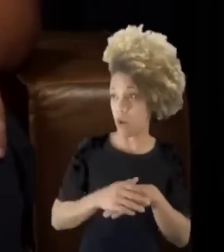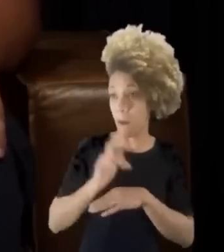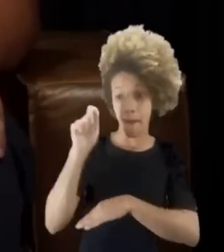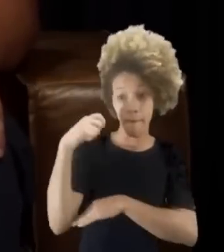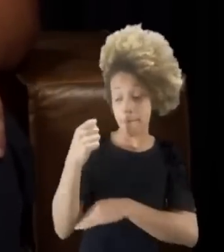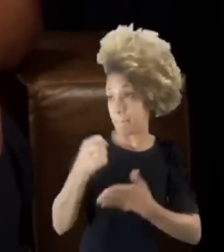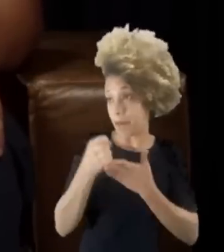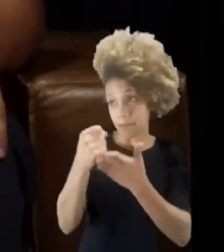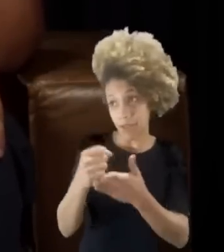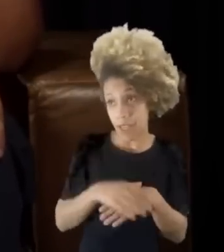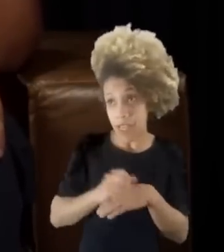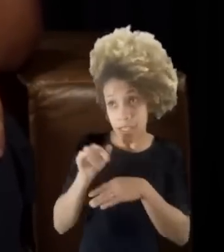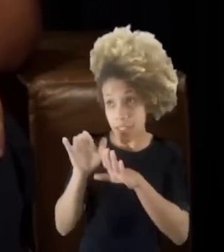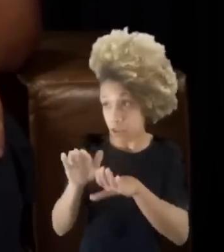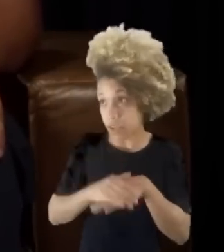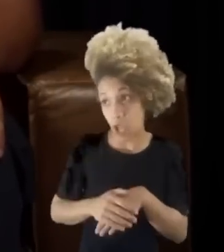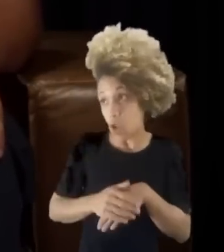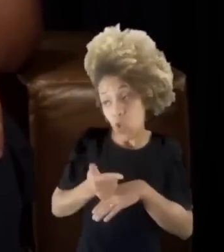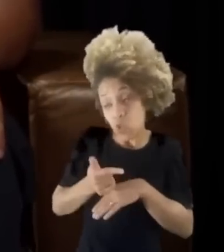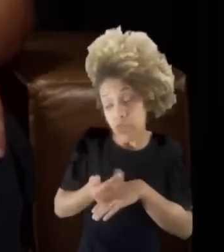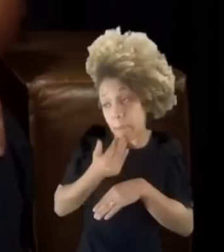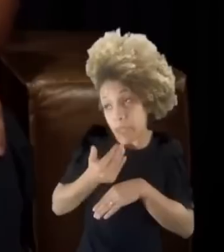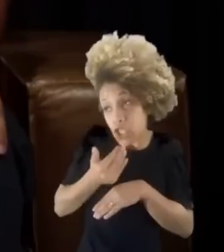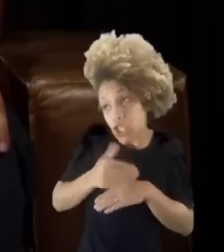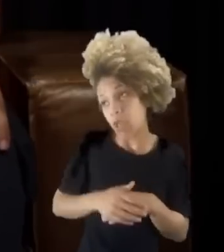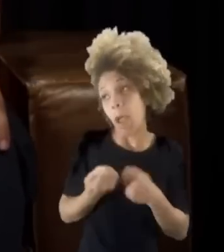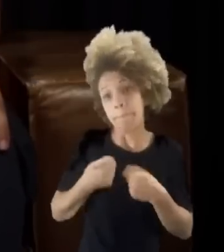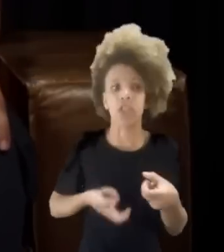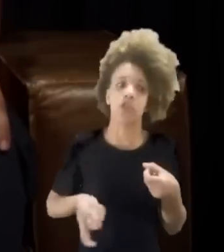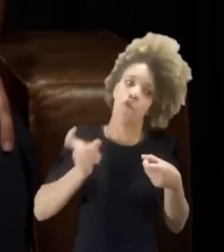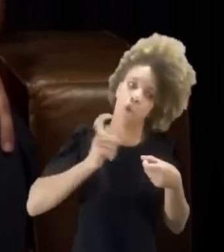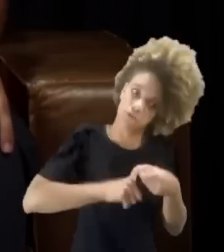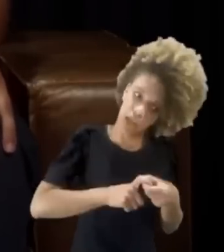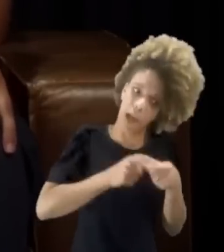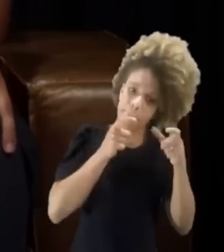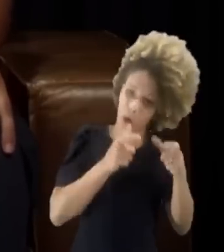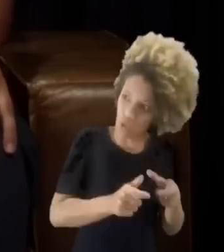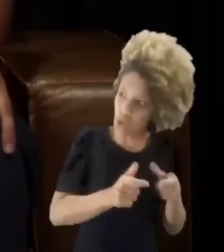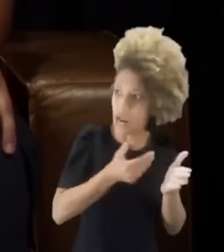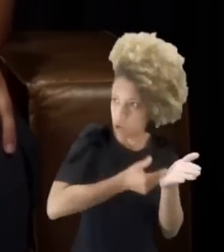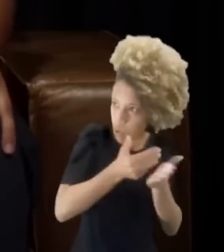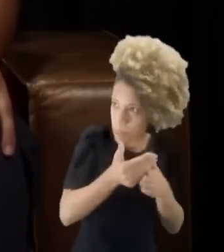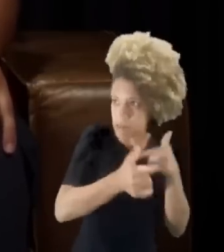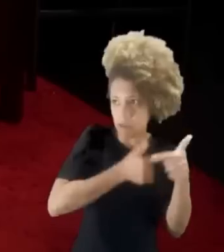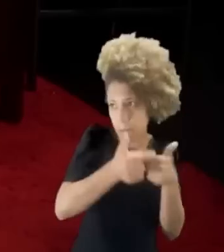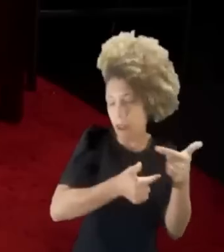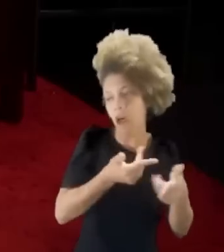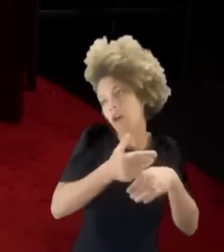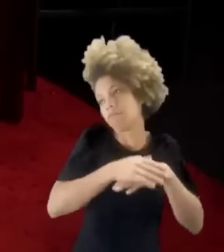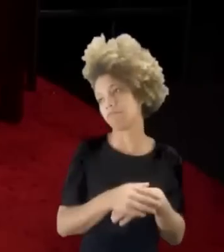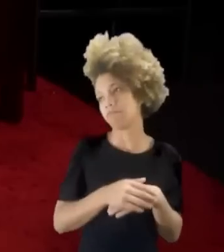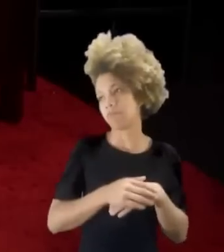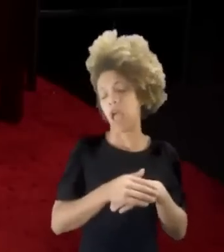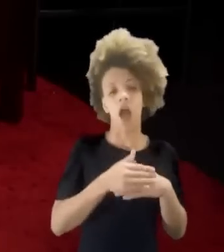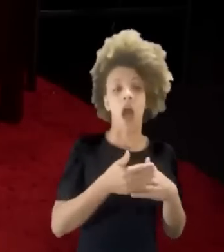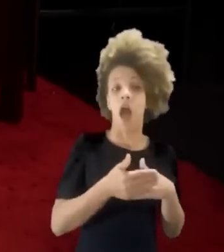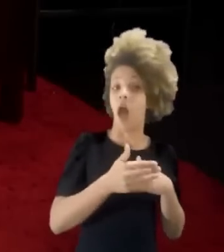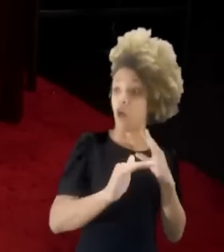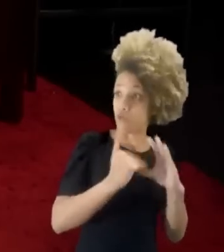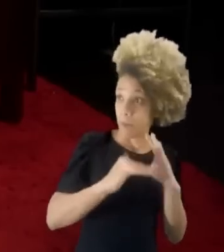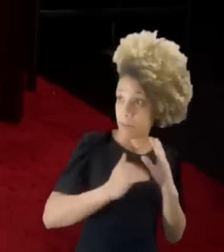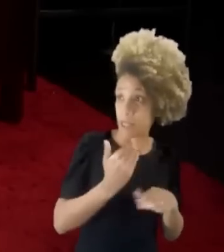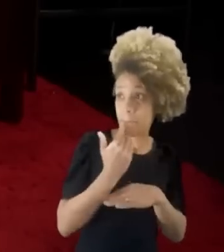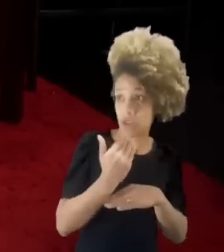para entregar na Paulista se eu ficar lá eu não recebo pedido eu preciso voltar para o meu ponto de destino onde eu Olha vou receber o pedido então